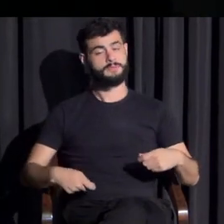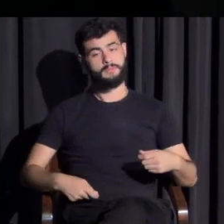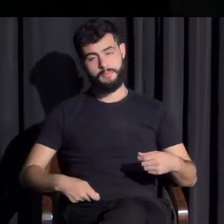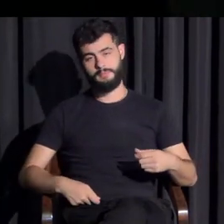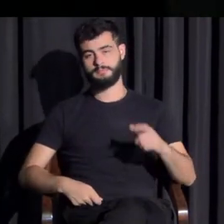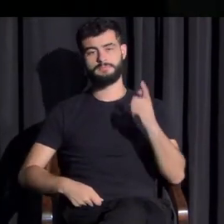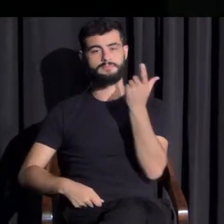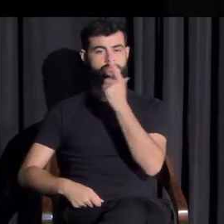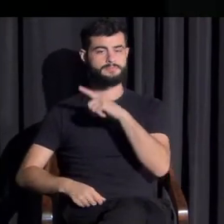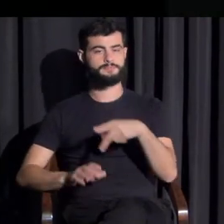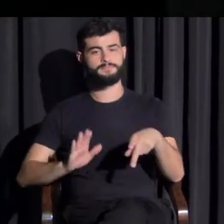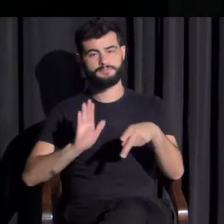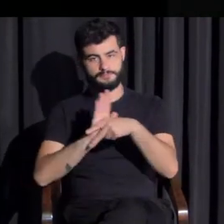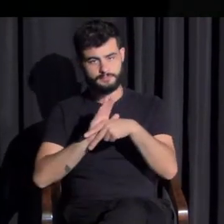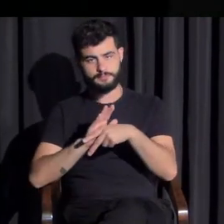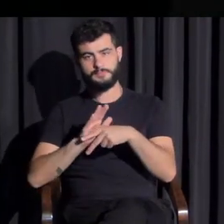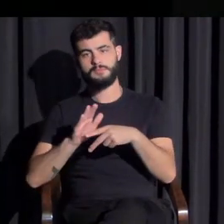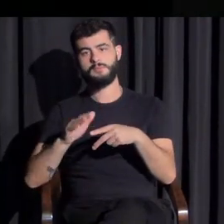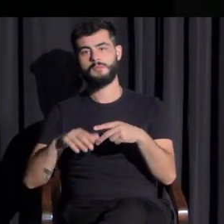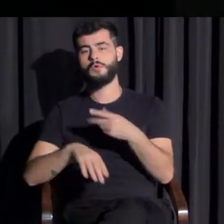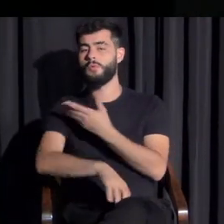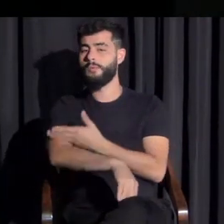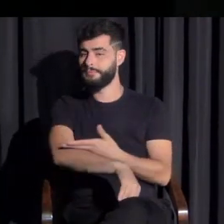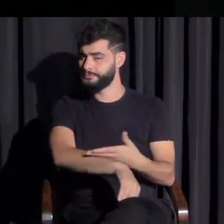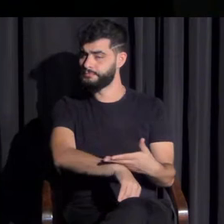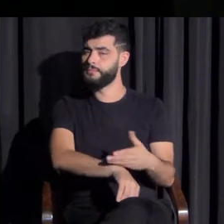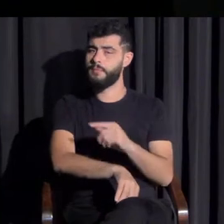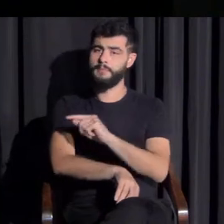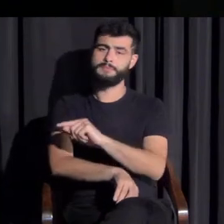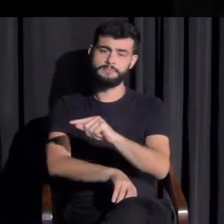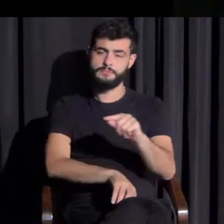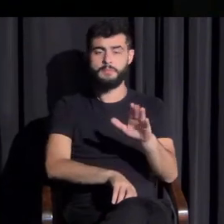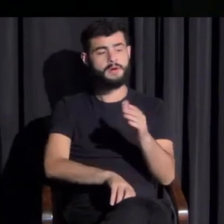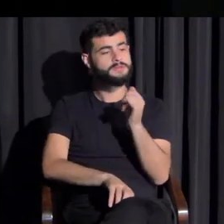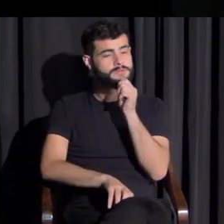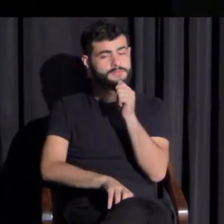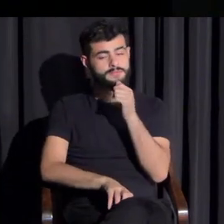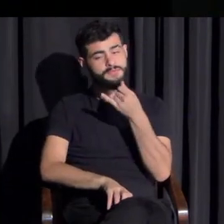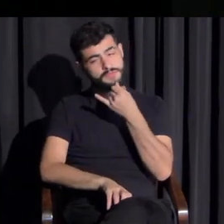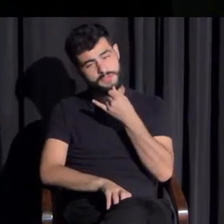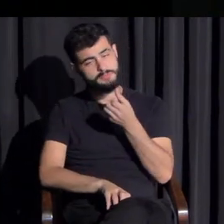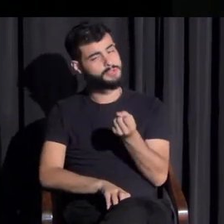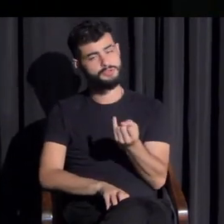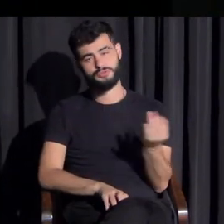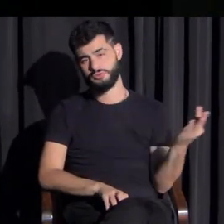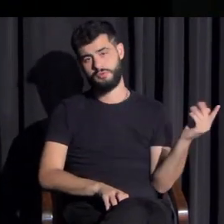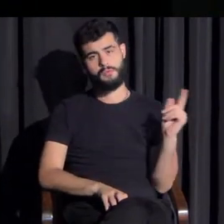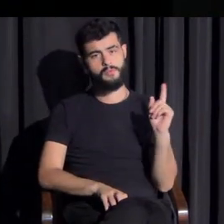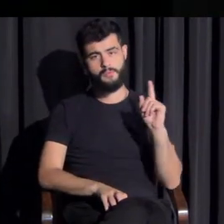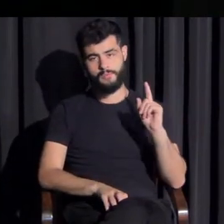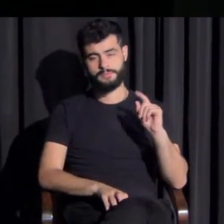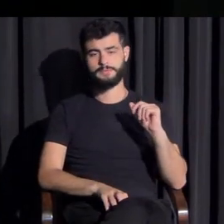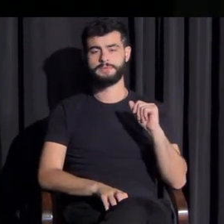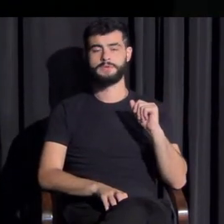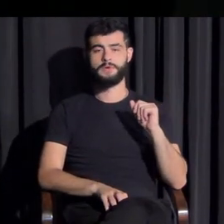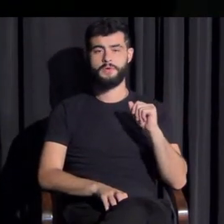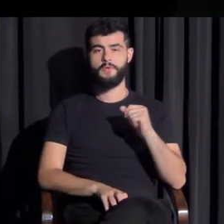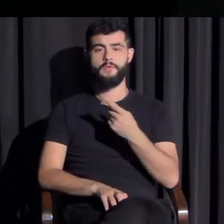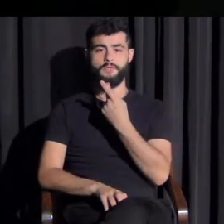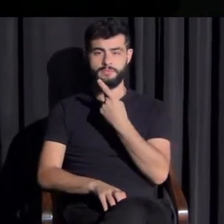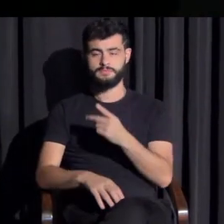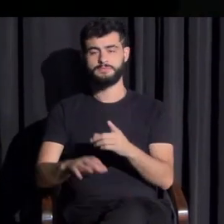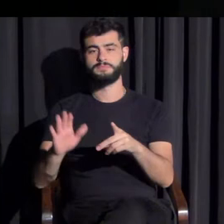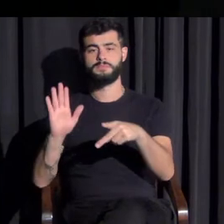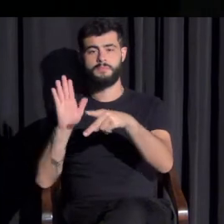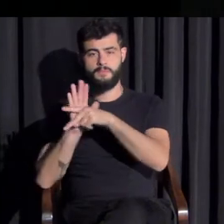que se fazem valer para alguns e não para outros. Refiro-me ao ECA, a Convenção dos Direitos das